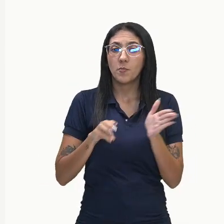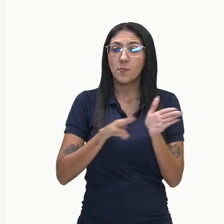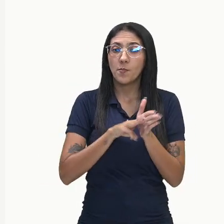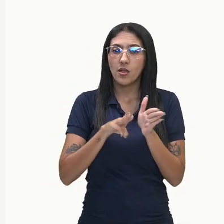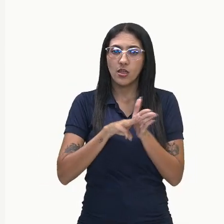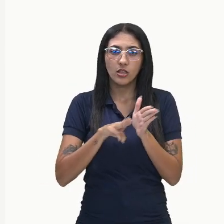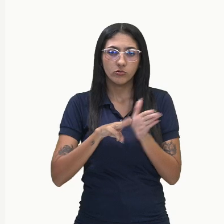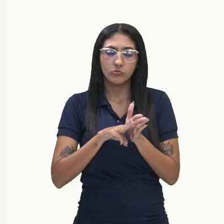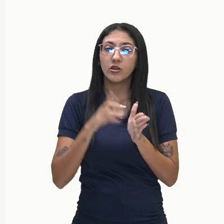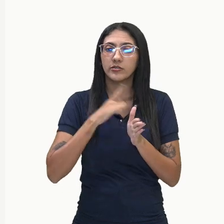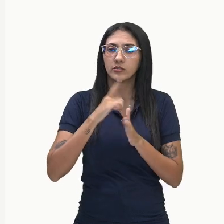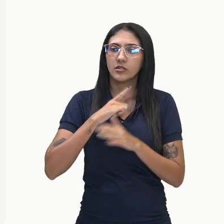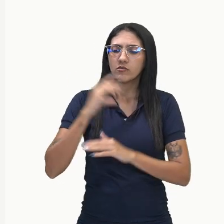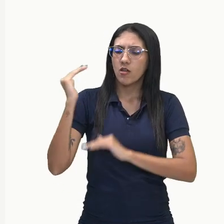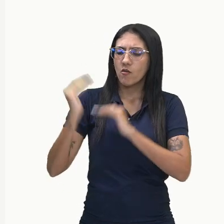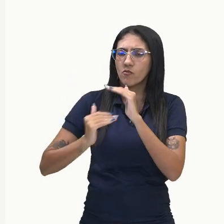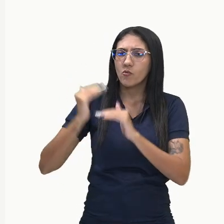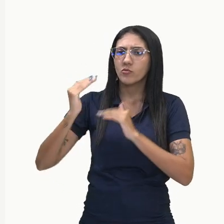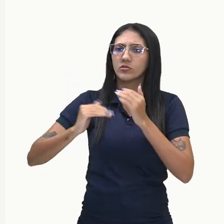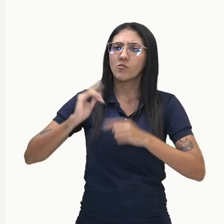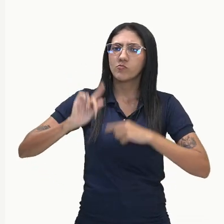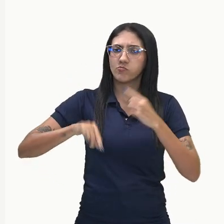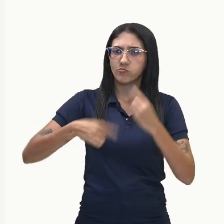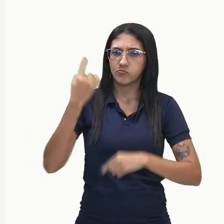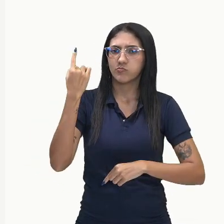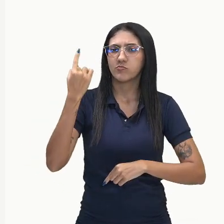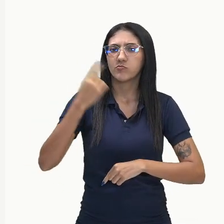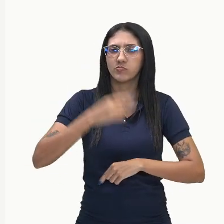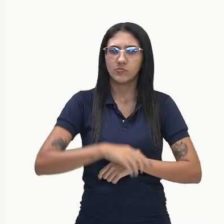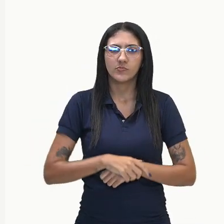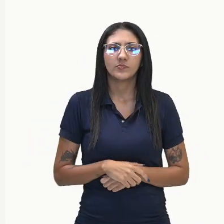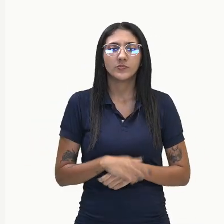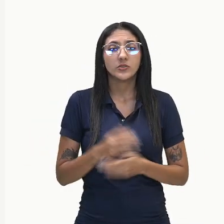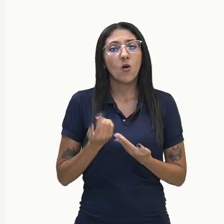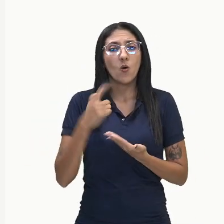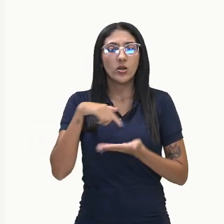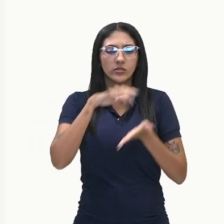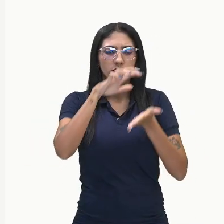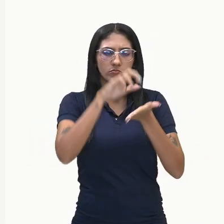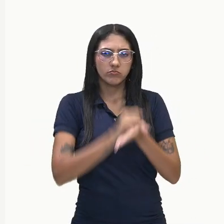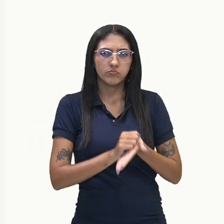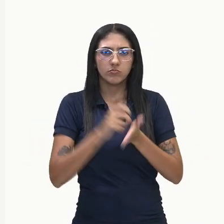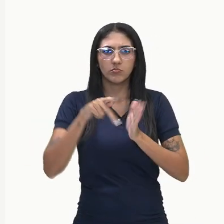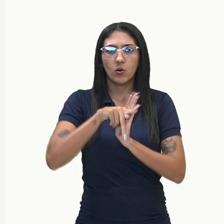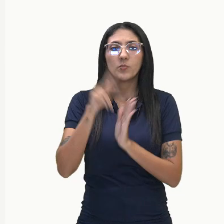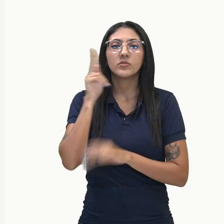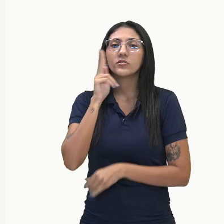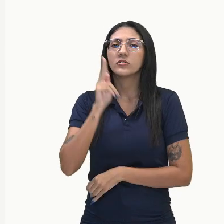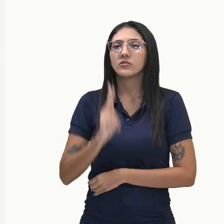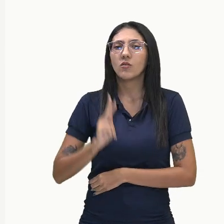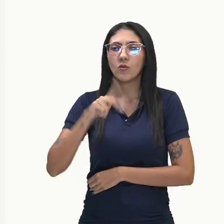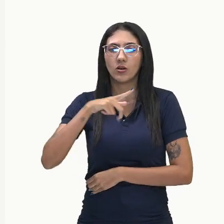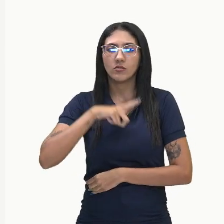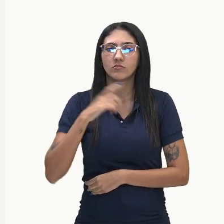que evoluíram ao longo do tempo. Esses registros históricos são